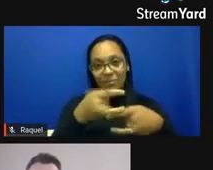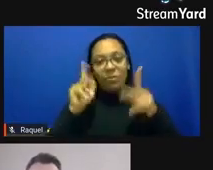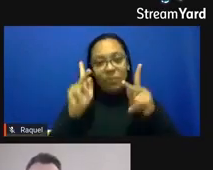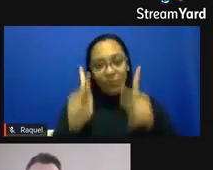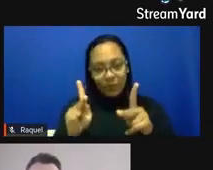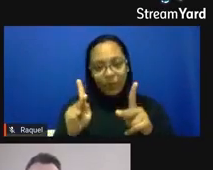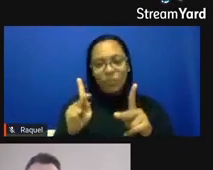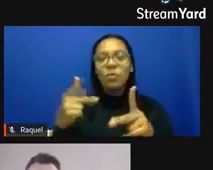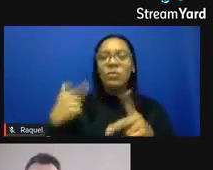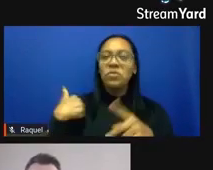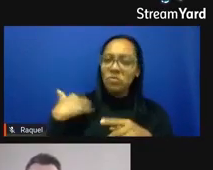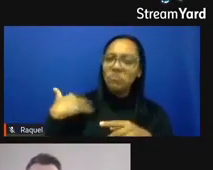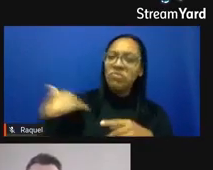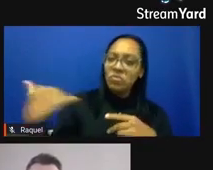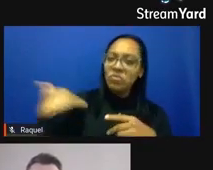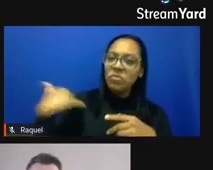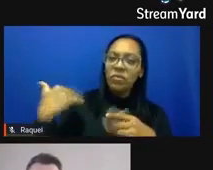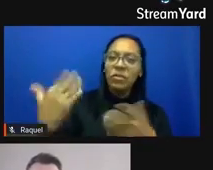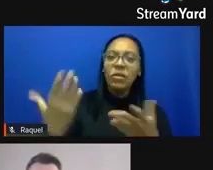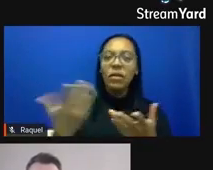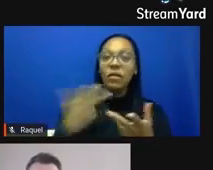falar